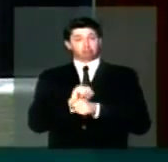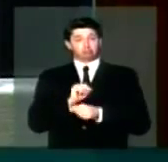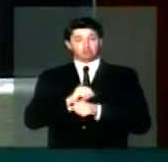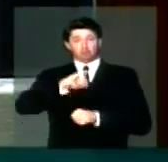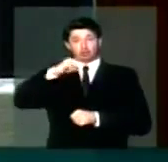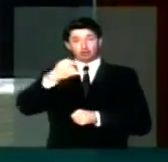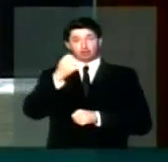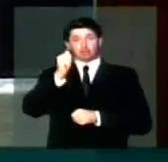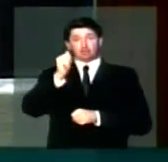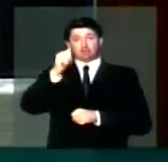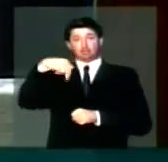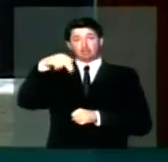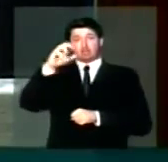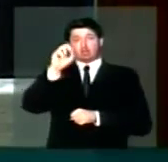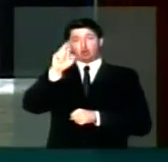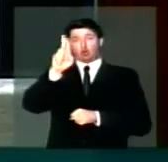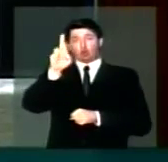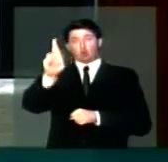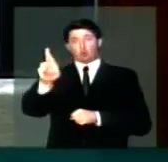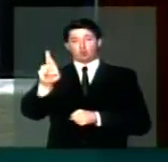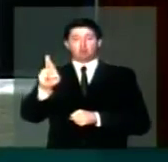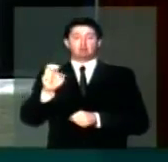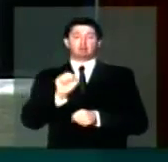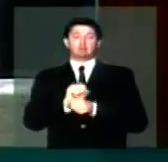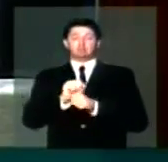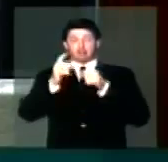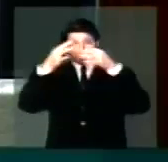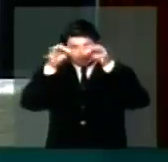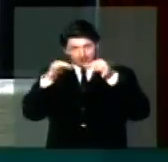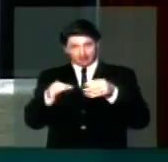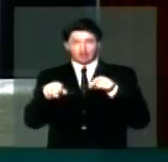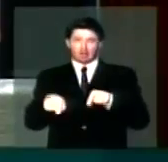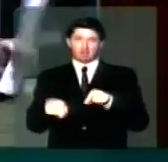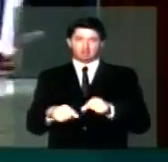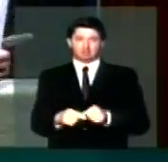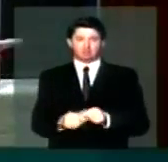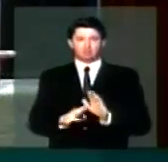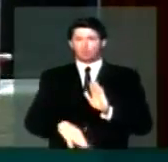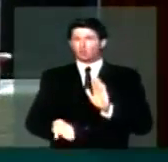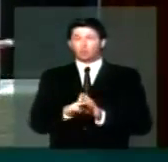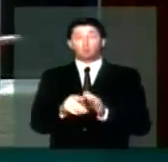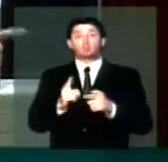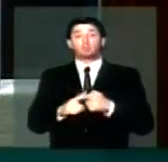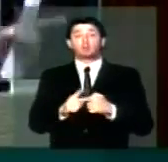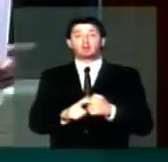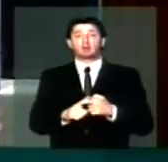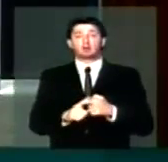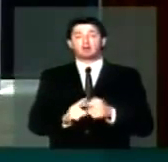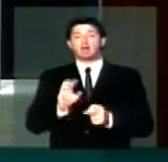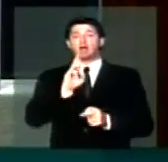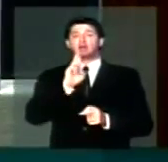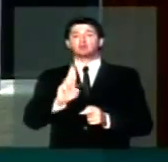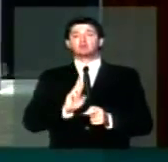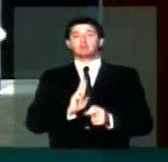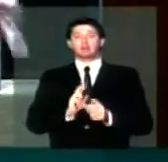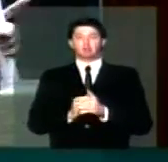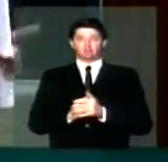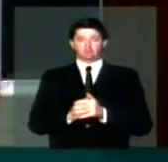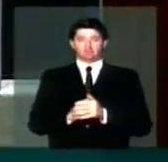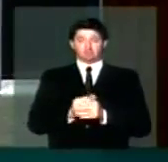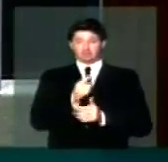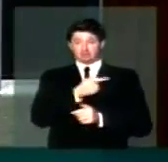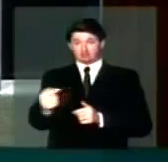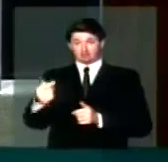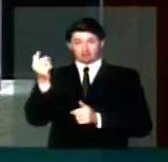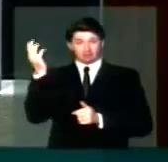doutor Janot para poder detalhar esta questão. E tudo isso, senhor presidente, resultou que na